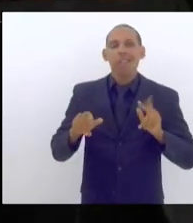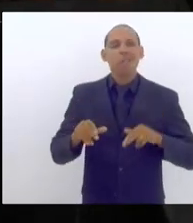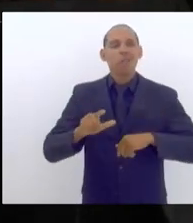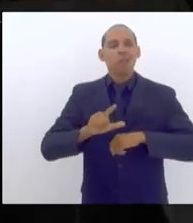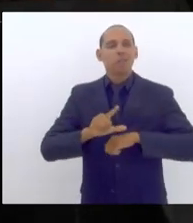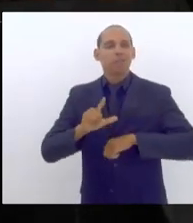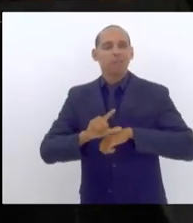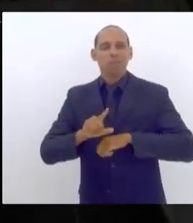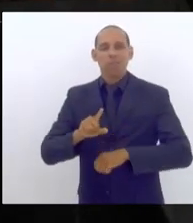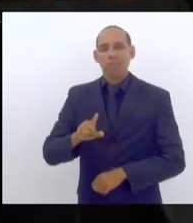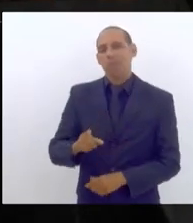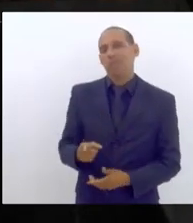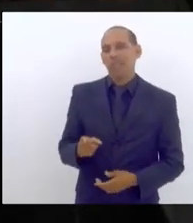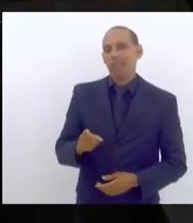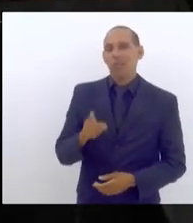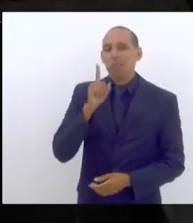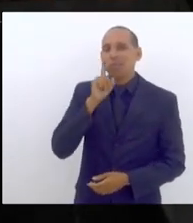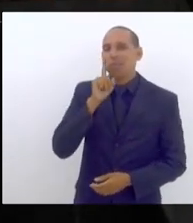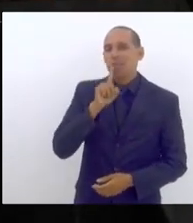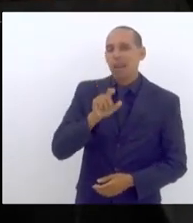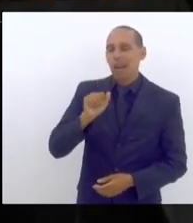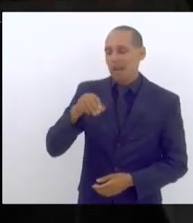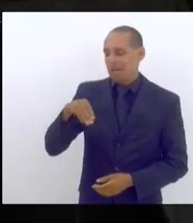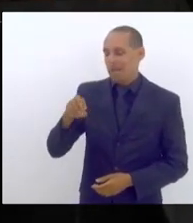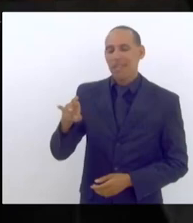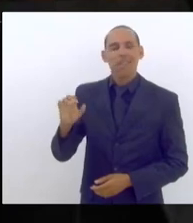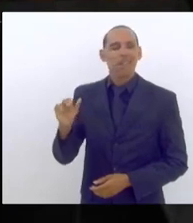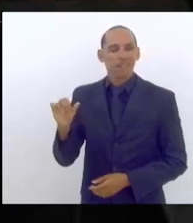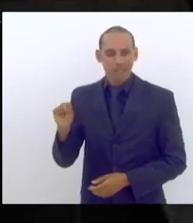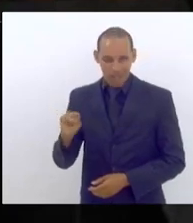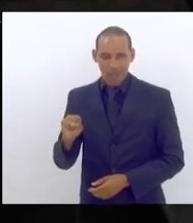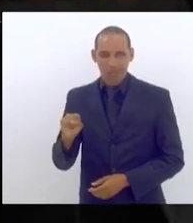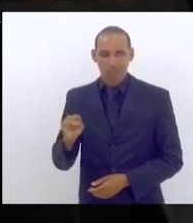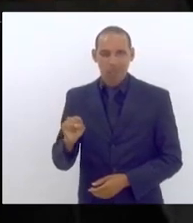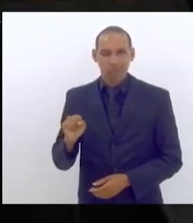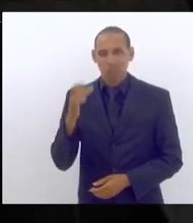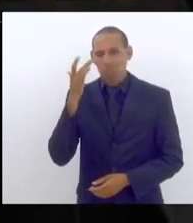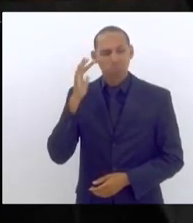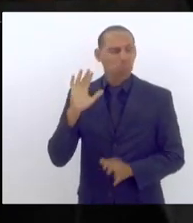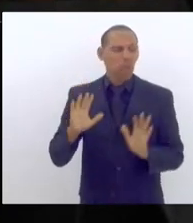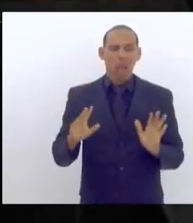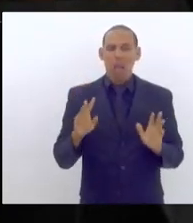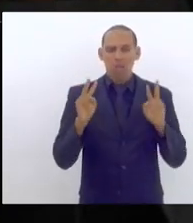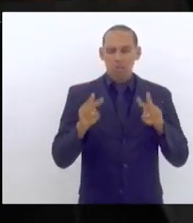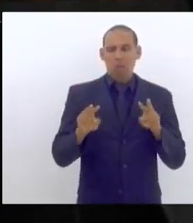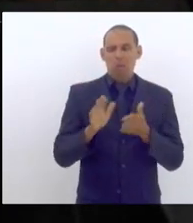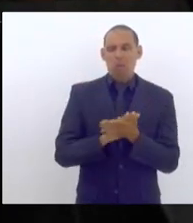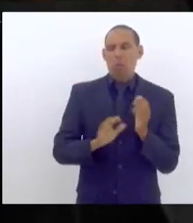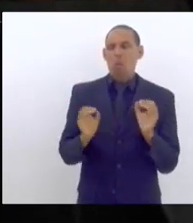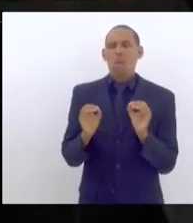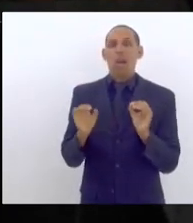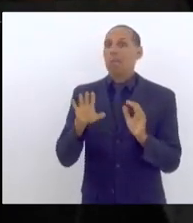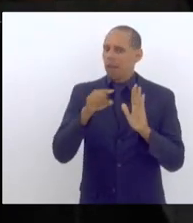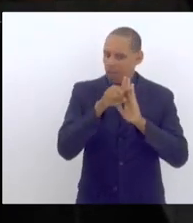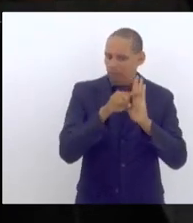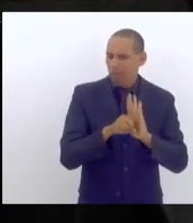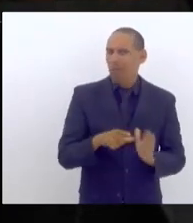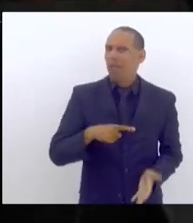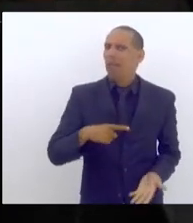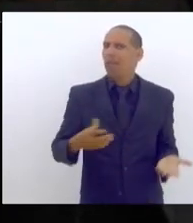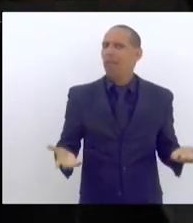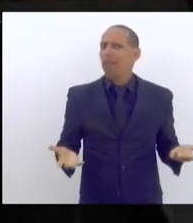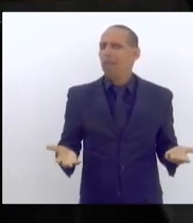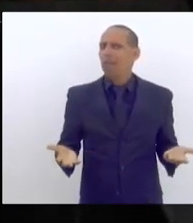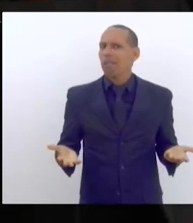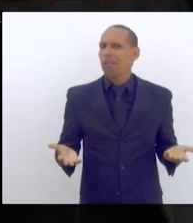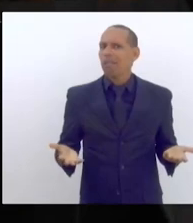lojas americanas. Ninguém sabe e ninguém viu. E tinha auditoria.